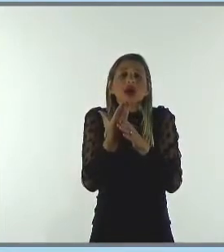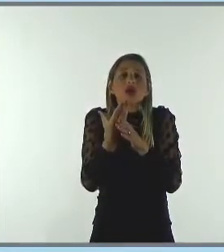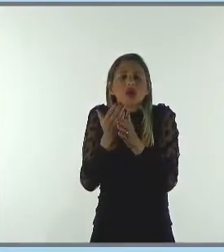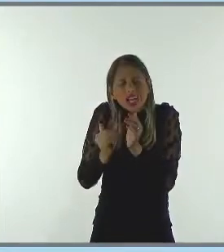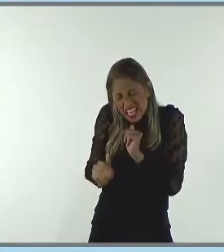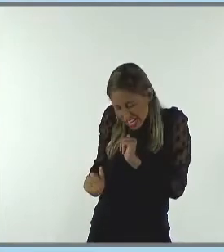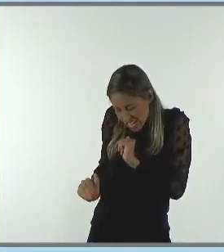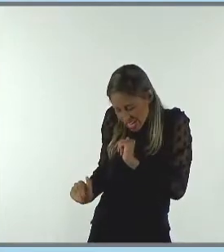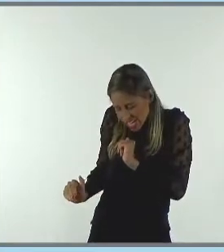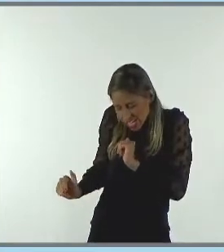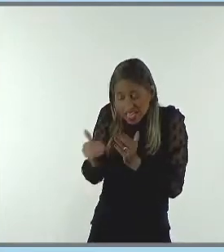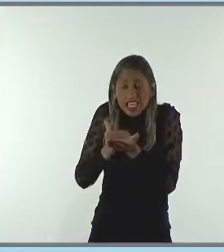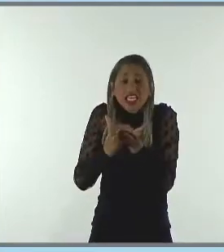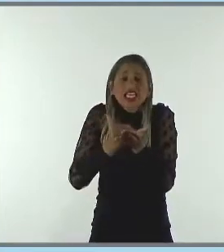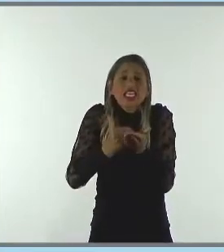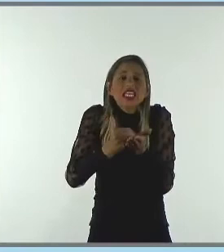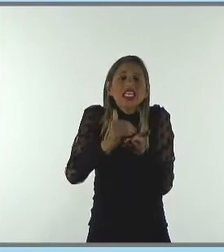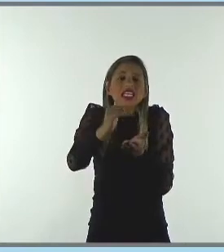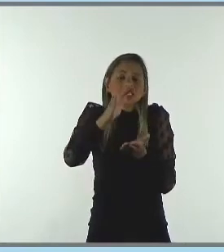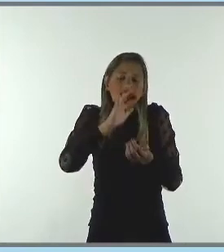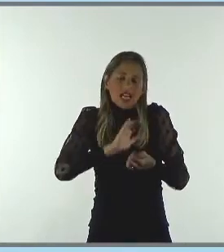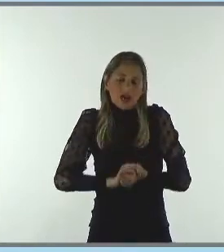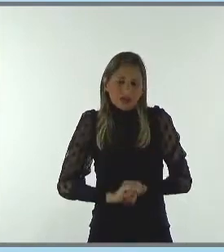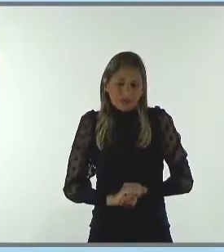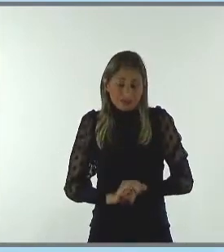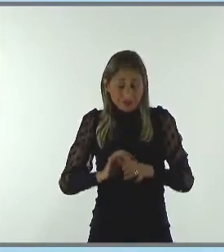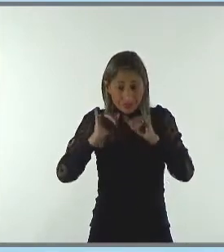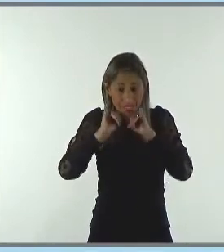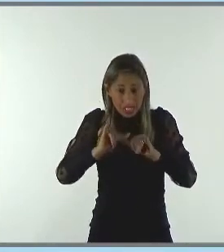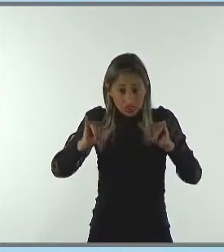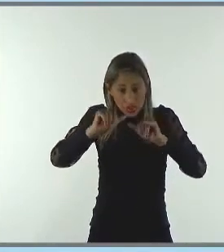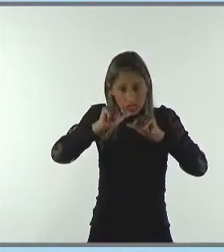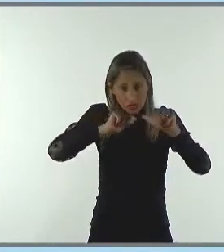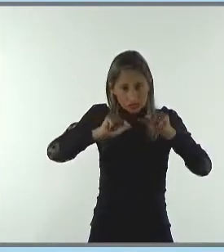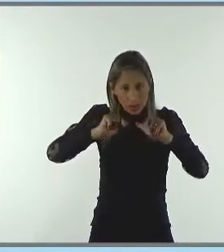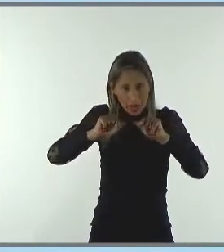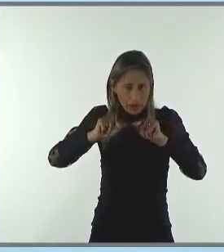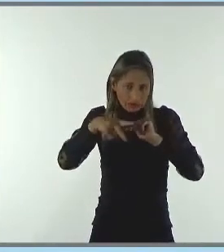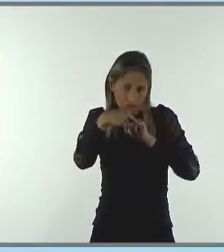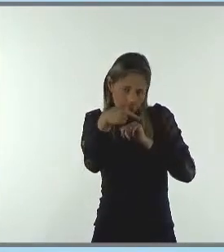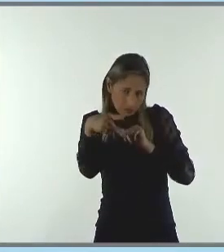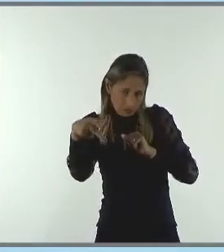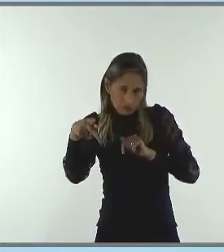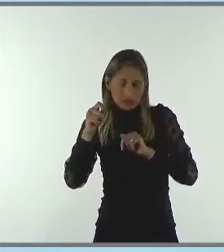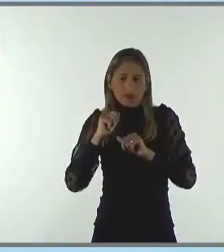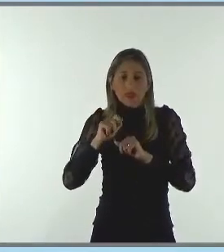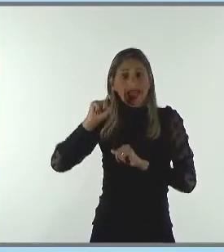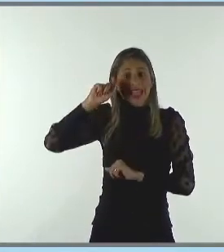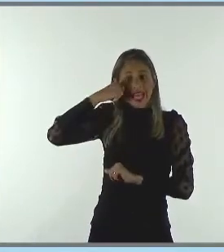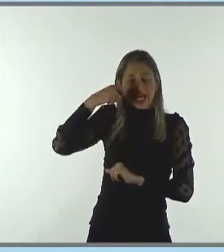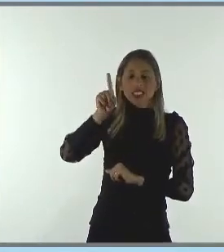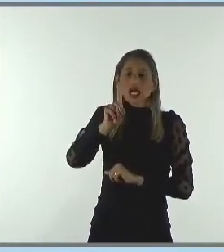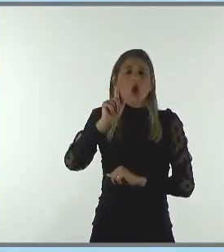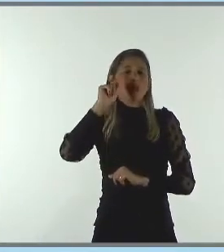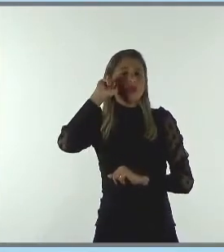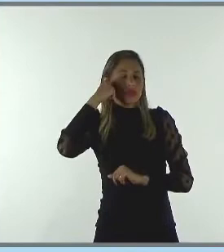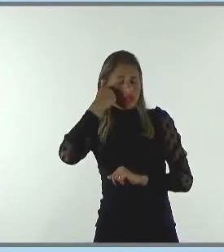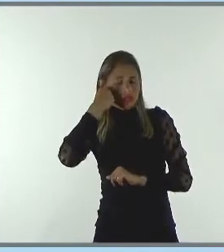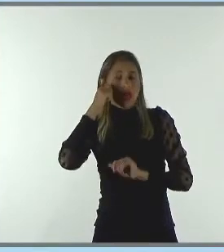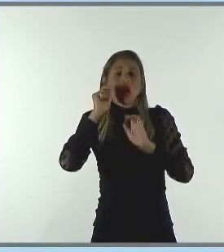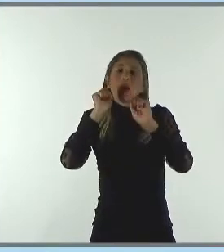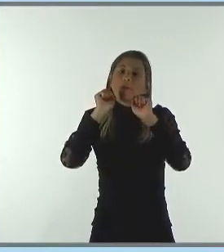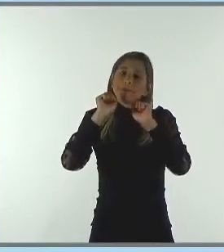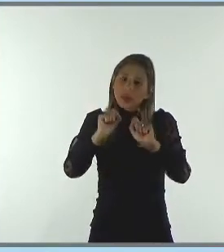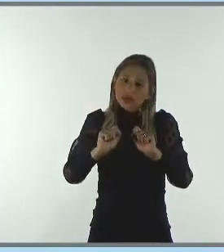iniciais, da divulgação de trabalhos de autorias negras e não negras que pudessem chegar